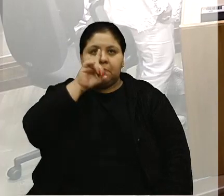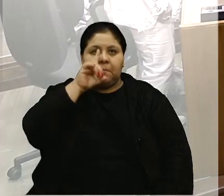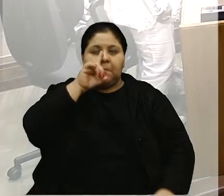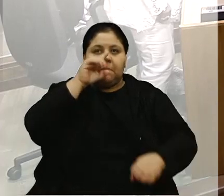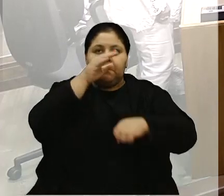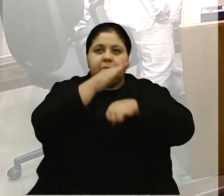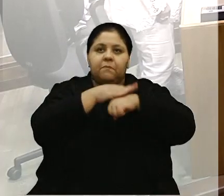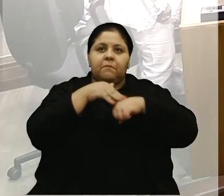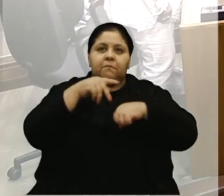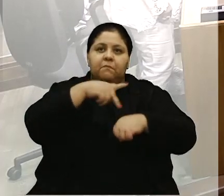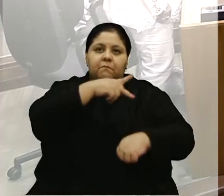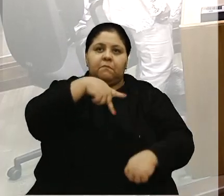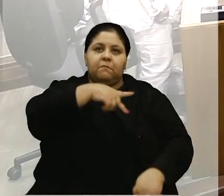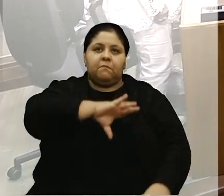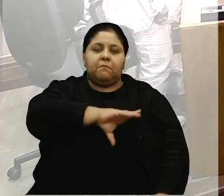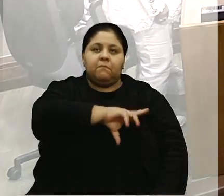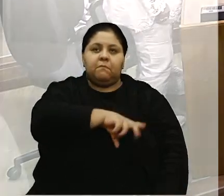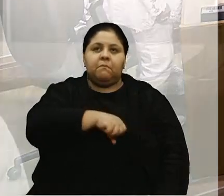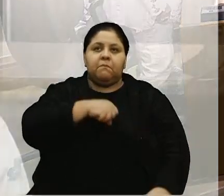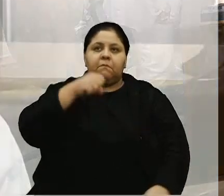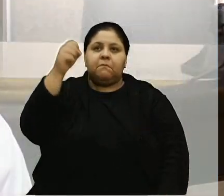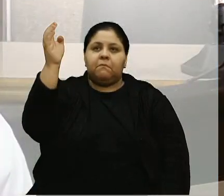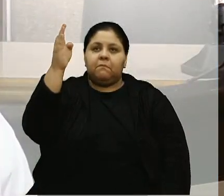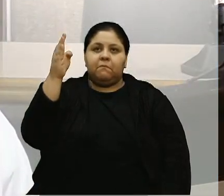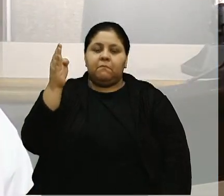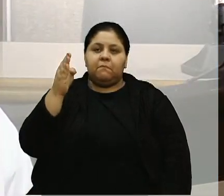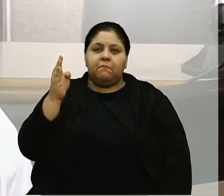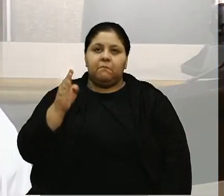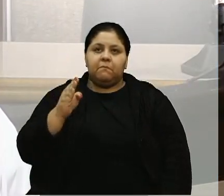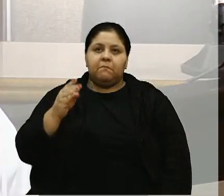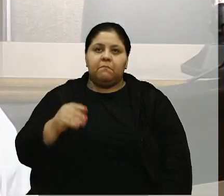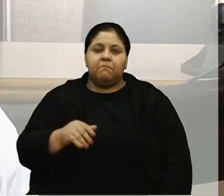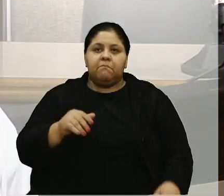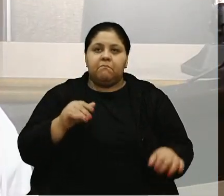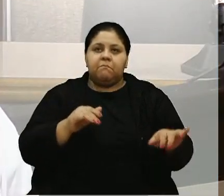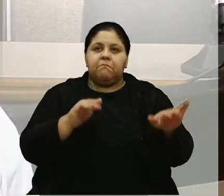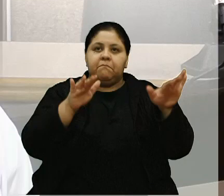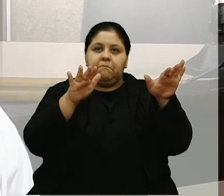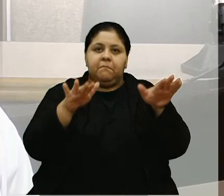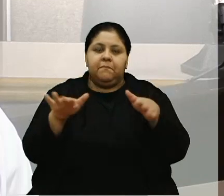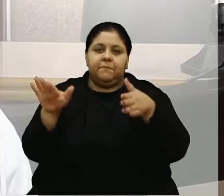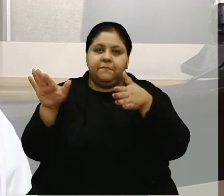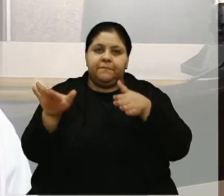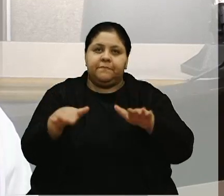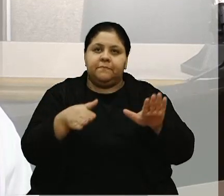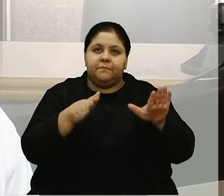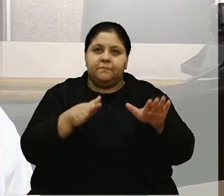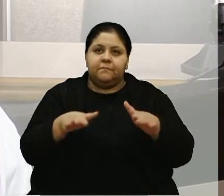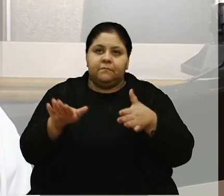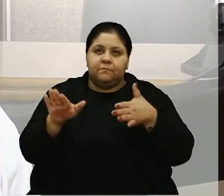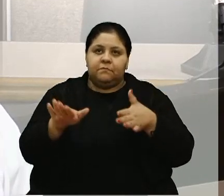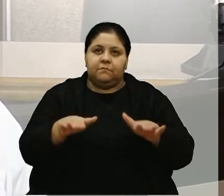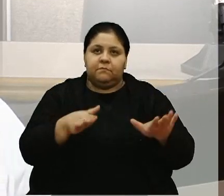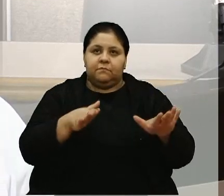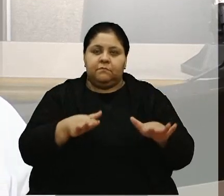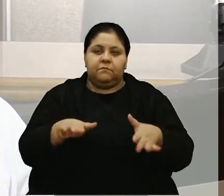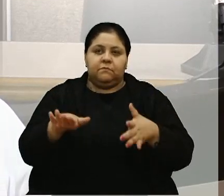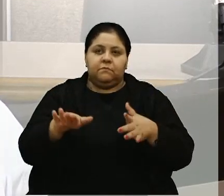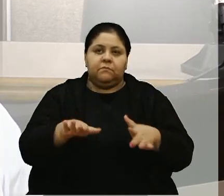sol és mais gentil, pátria amada Brasil. Deitado eternamente em